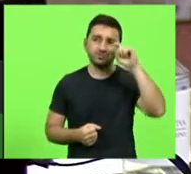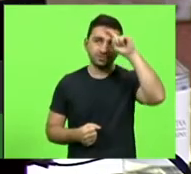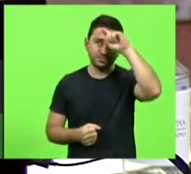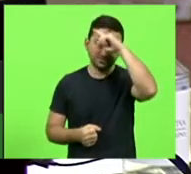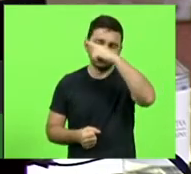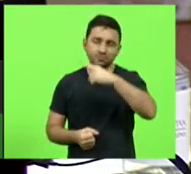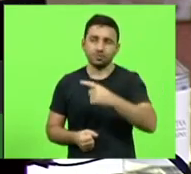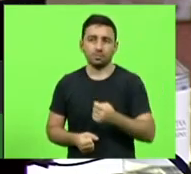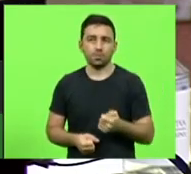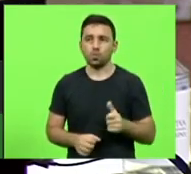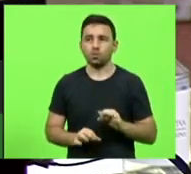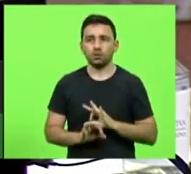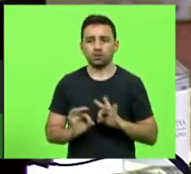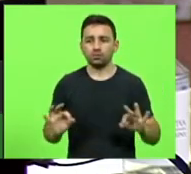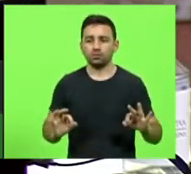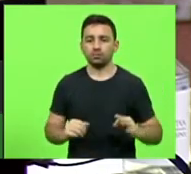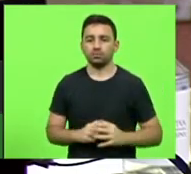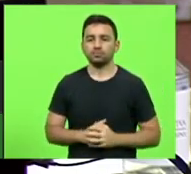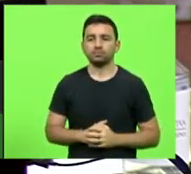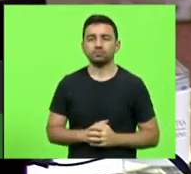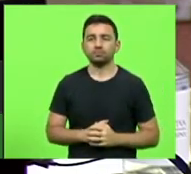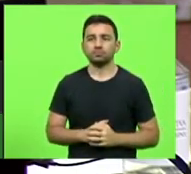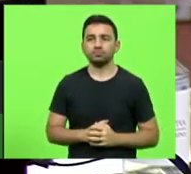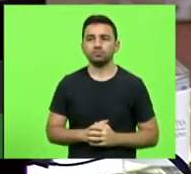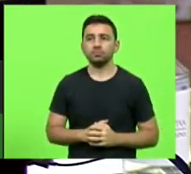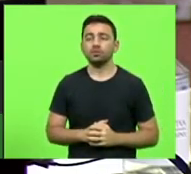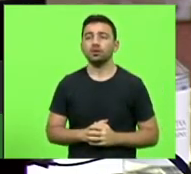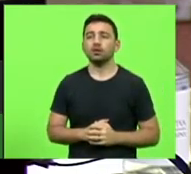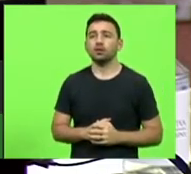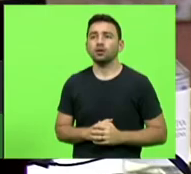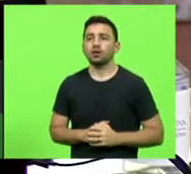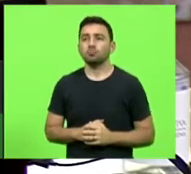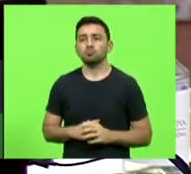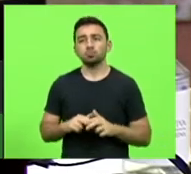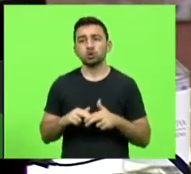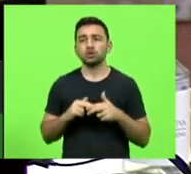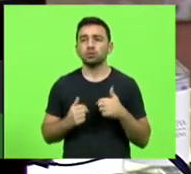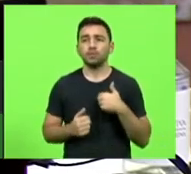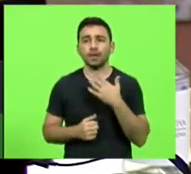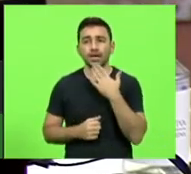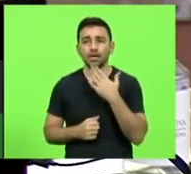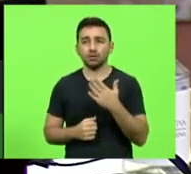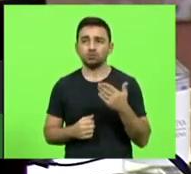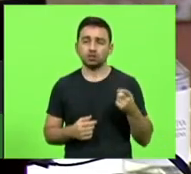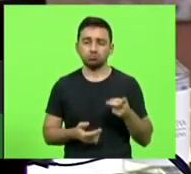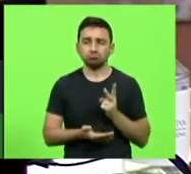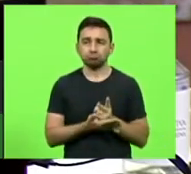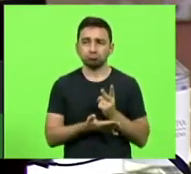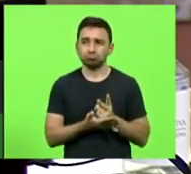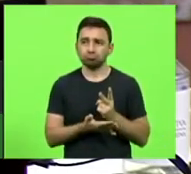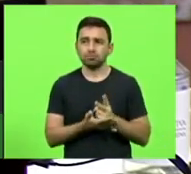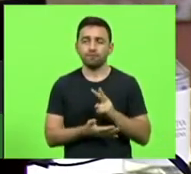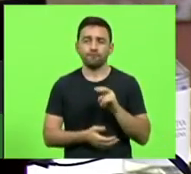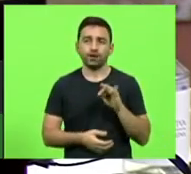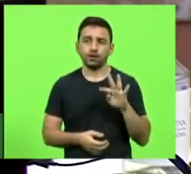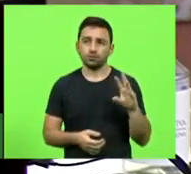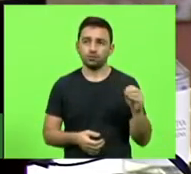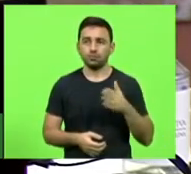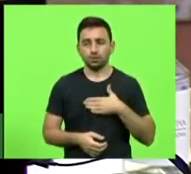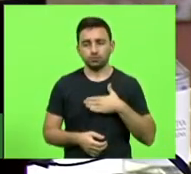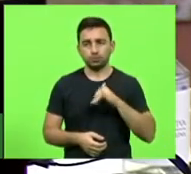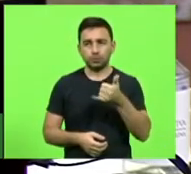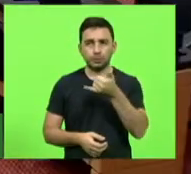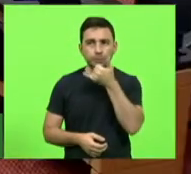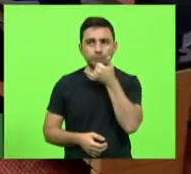senhor presidente, eu me manifesto pela manutenção do veto com as alegações justificativas que fiz. Obrigado, senhor